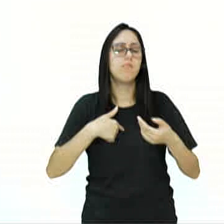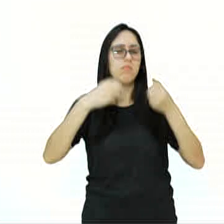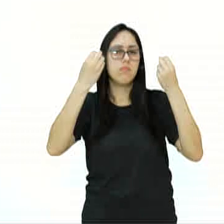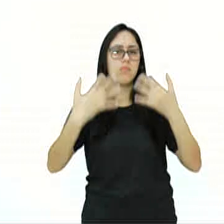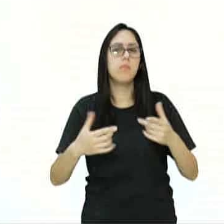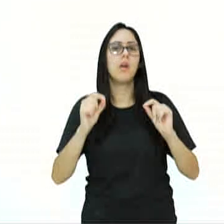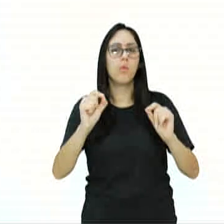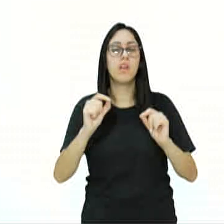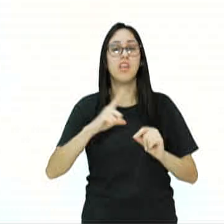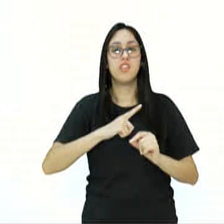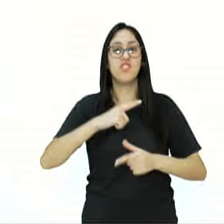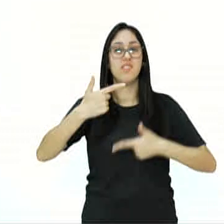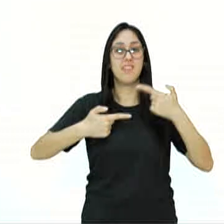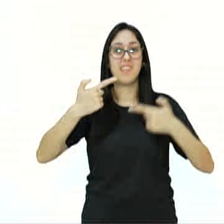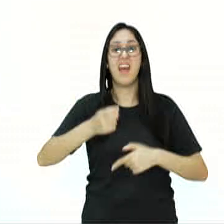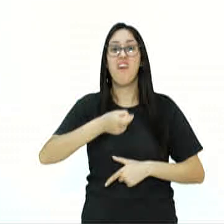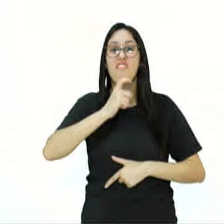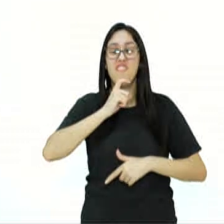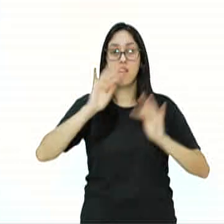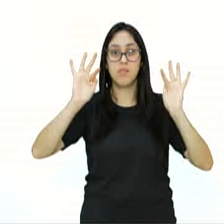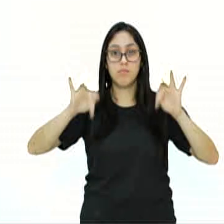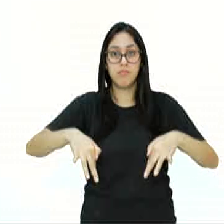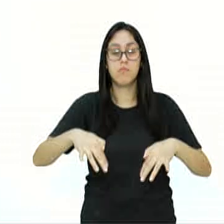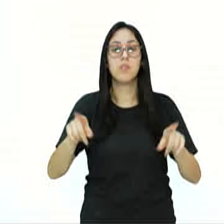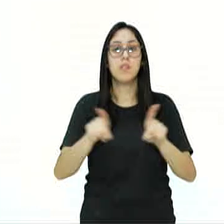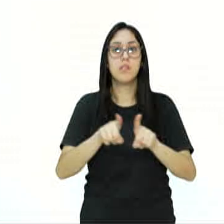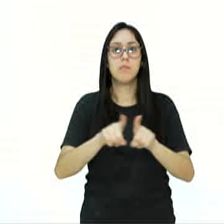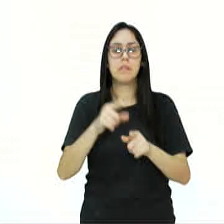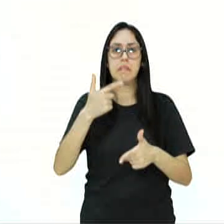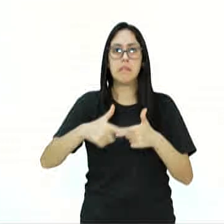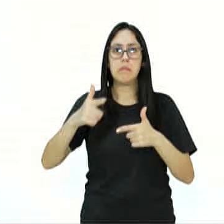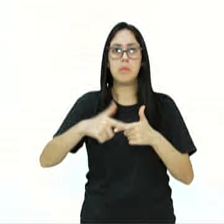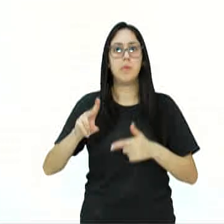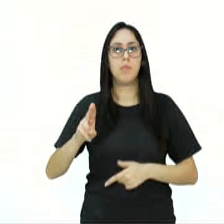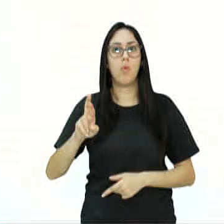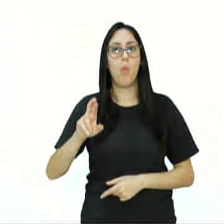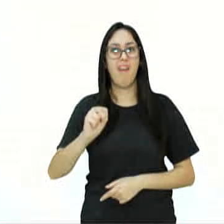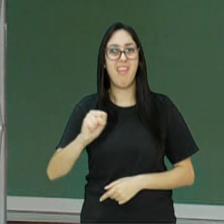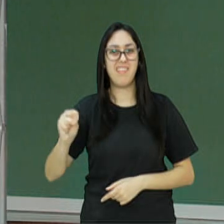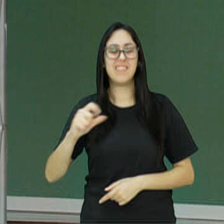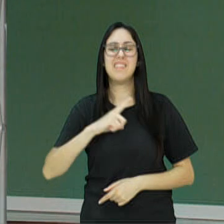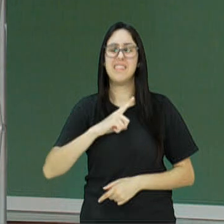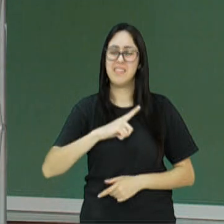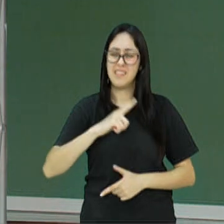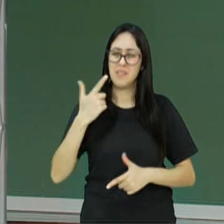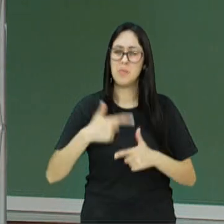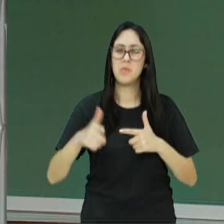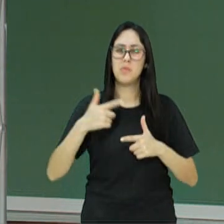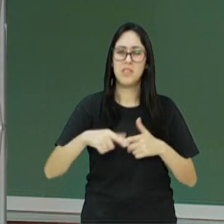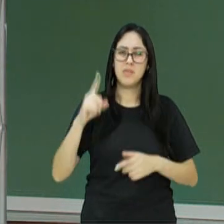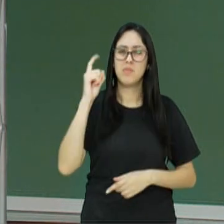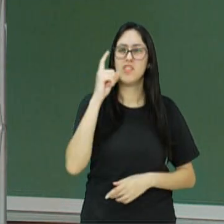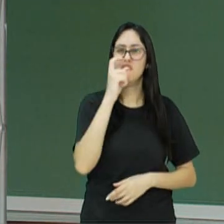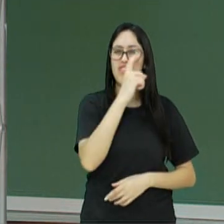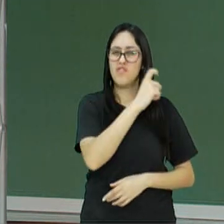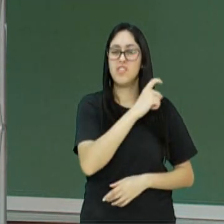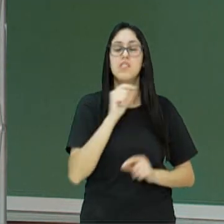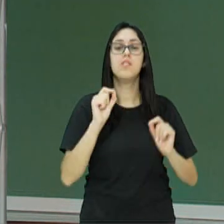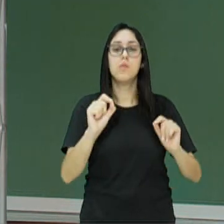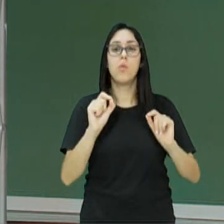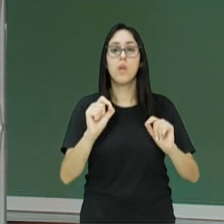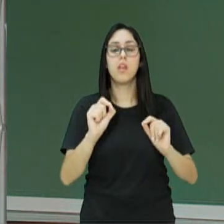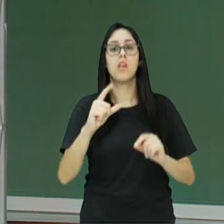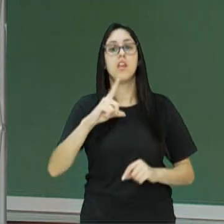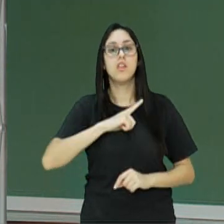fim da Guerra Fria, né? Esse processo de desintegração da União Soviética, a gente vai, junto a isso, a gente tem os processos de independência